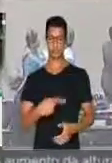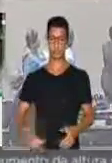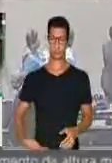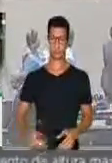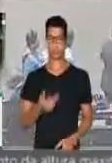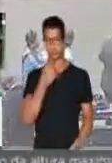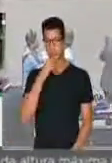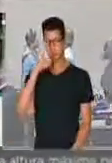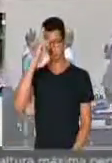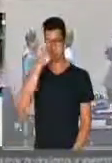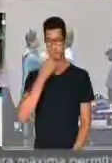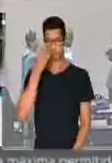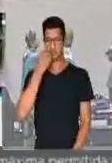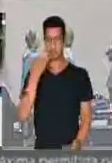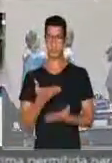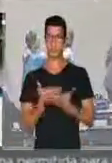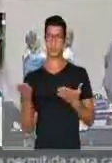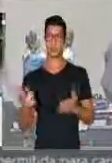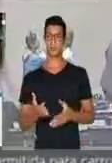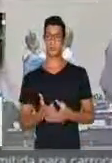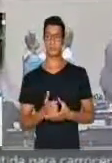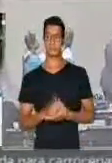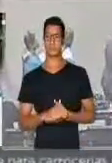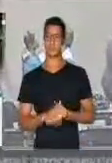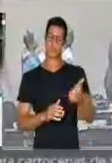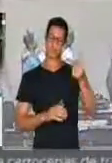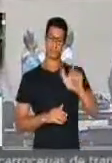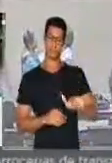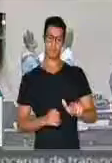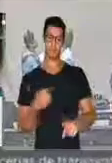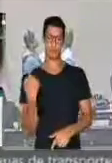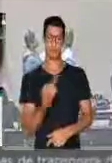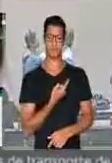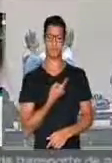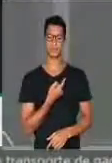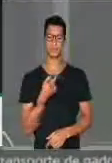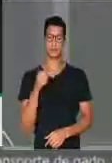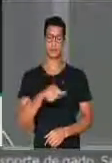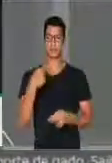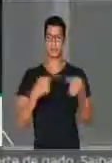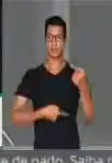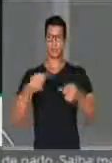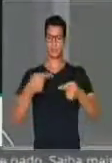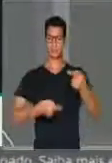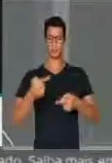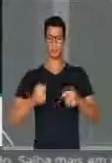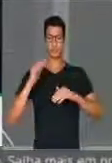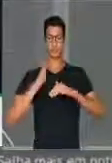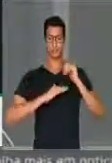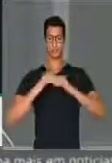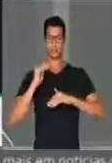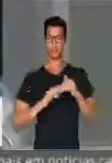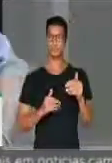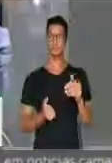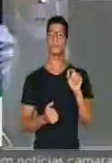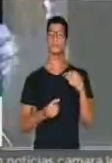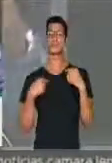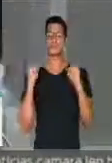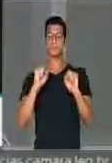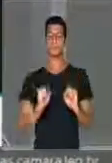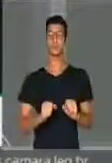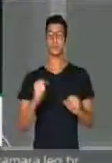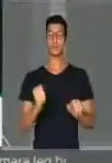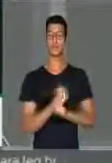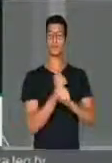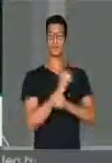Senhor presidente, senhoras e senhores deputados, mais uma vez a gente sobe aqui para discutir sobre o que poderia